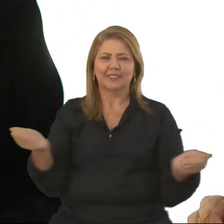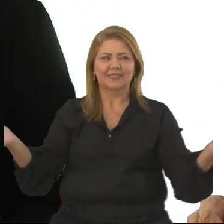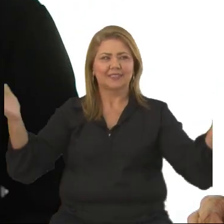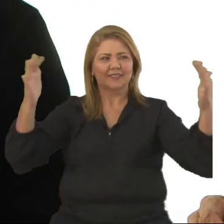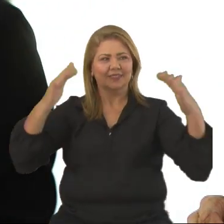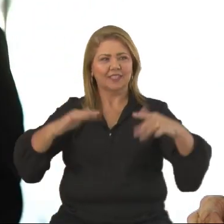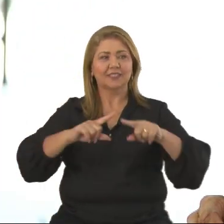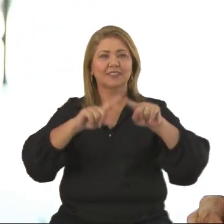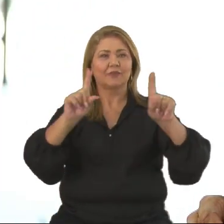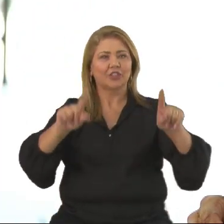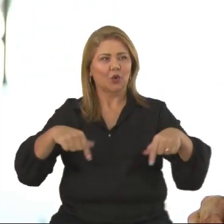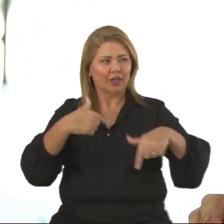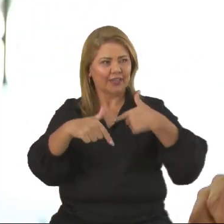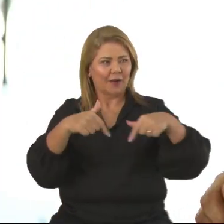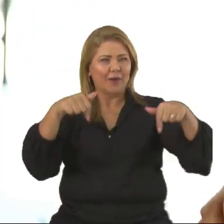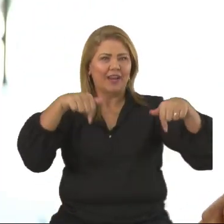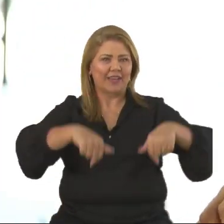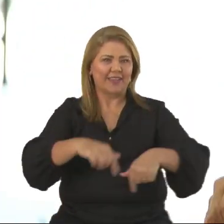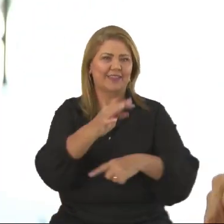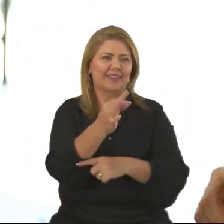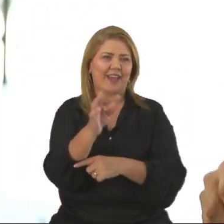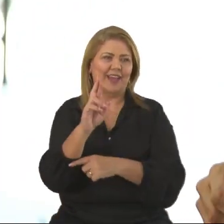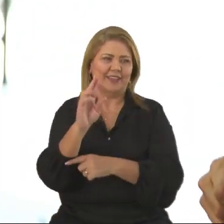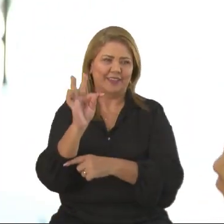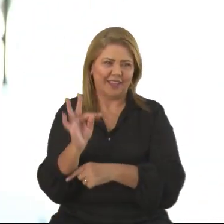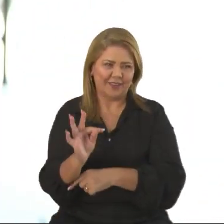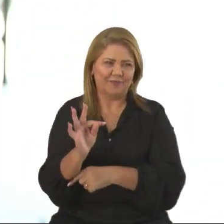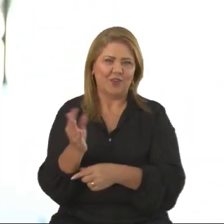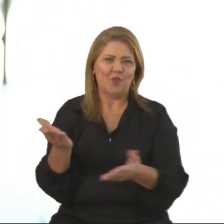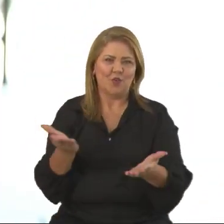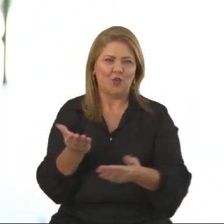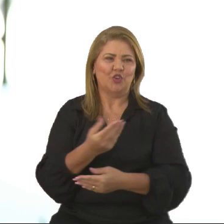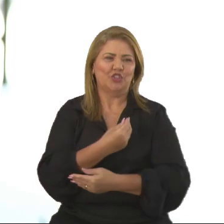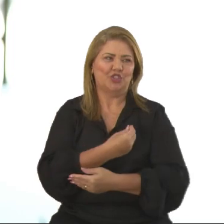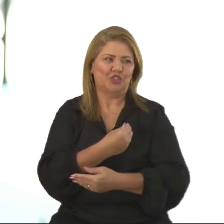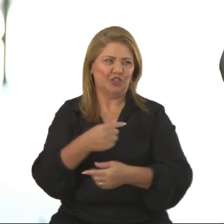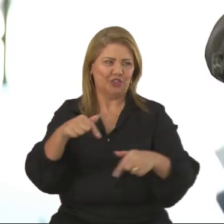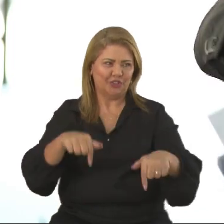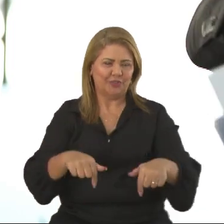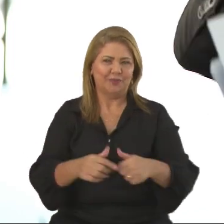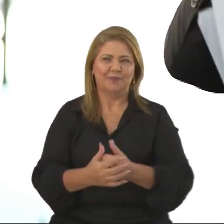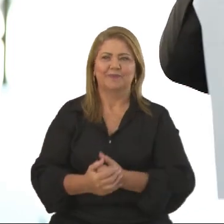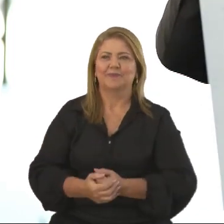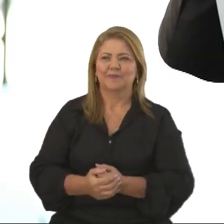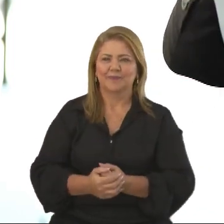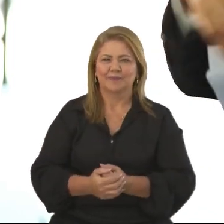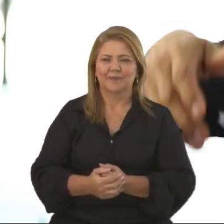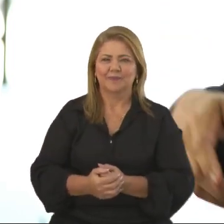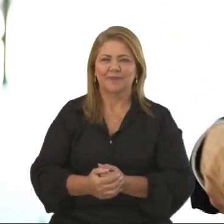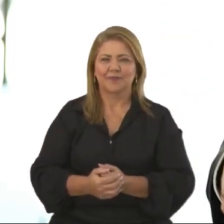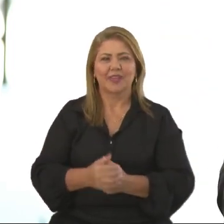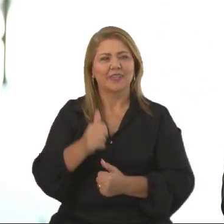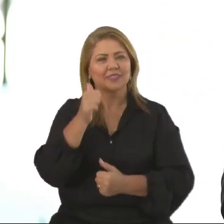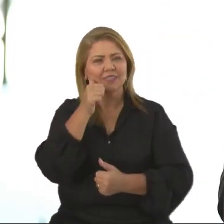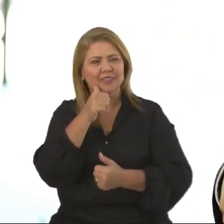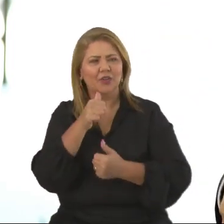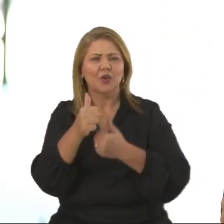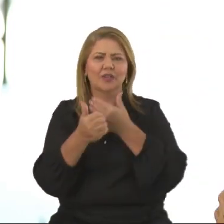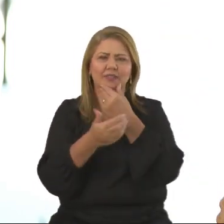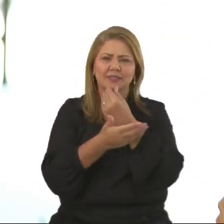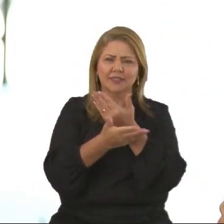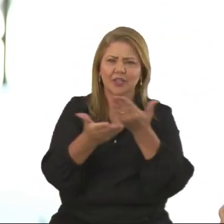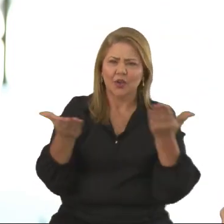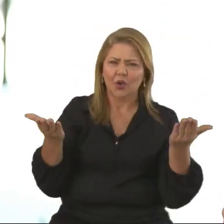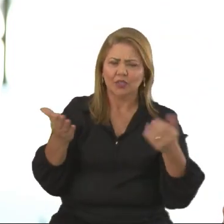e servidores deste egrégio tribunal presentes nesta solenidade. Senhoras e senhores,